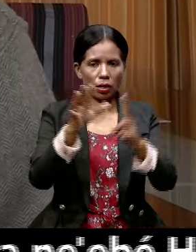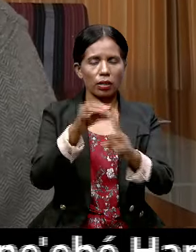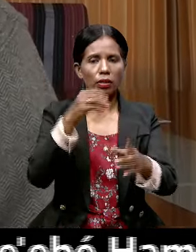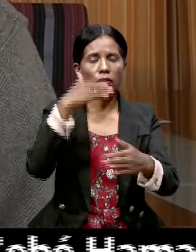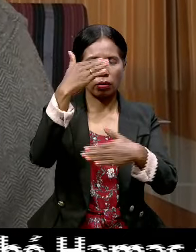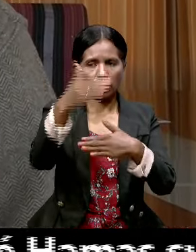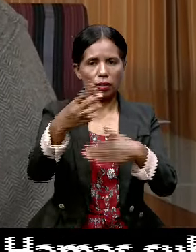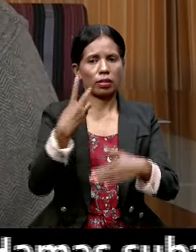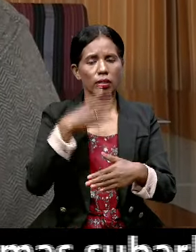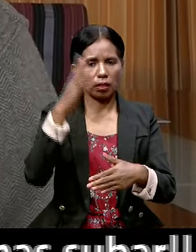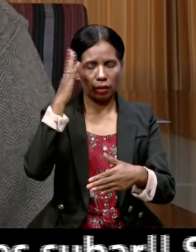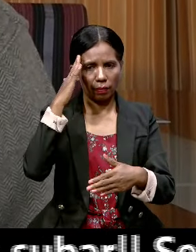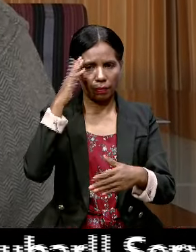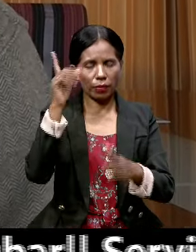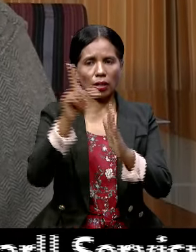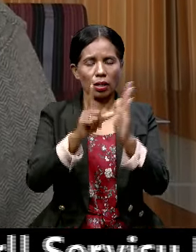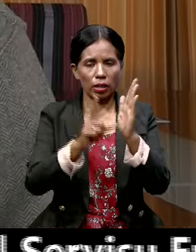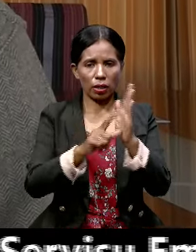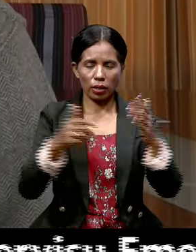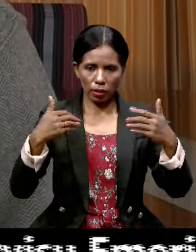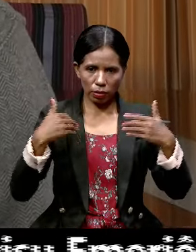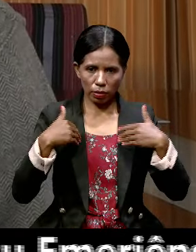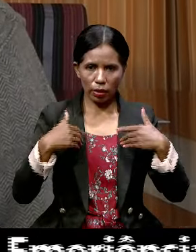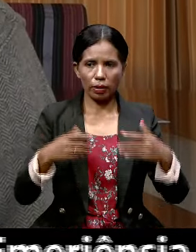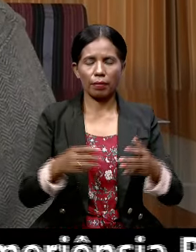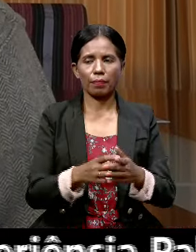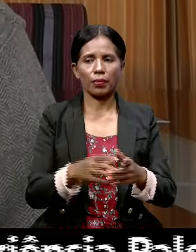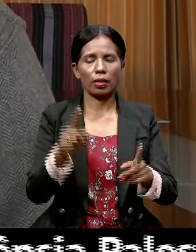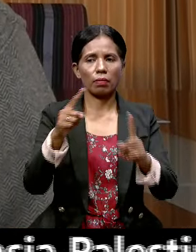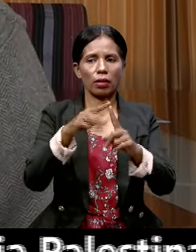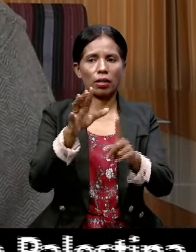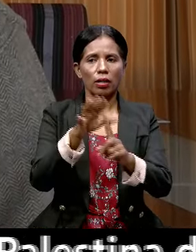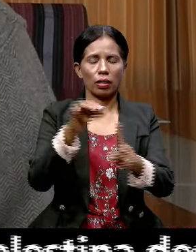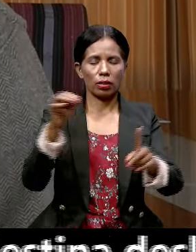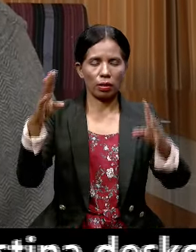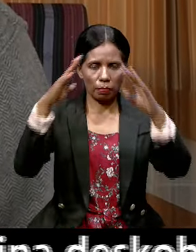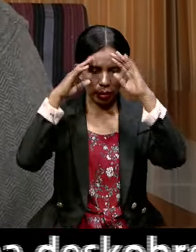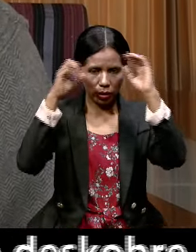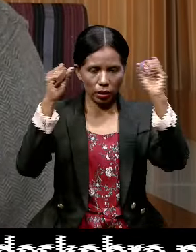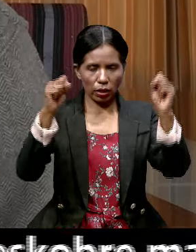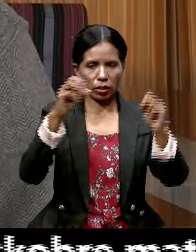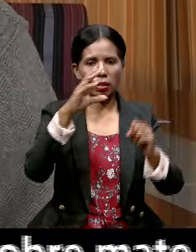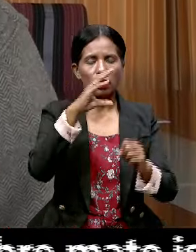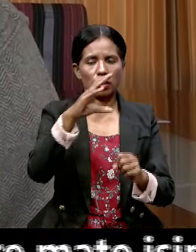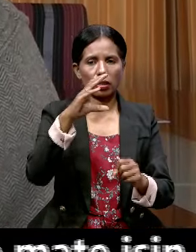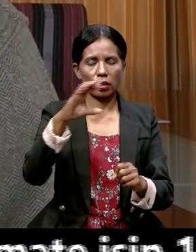que lei ana, ba eleição ba presidente de câmara, ba